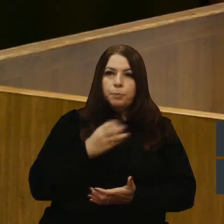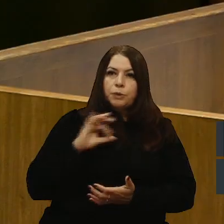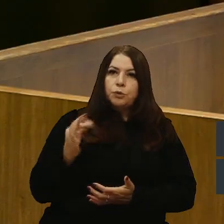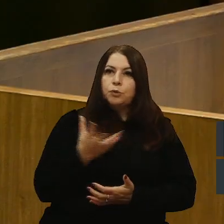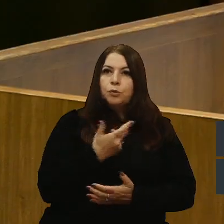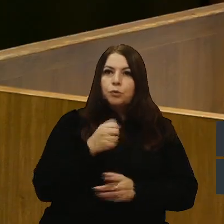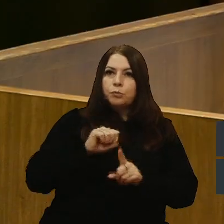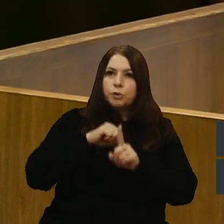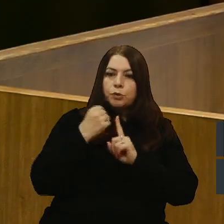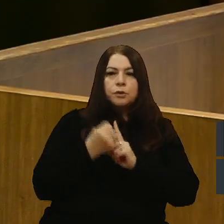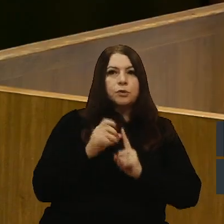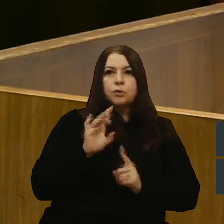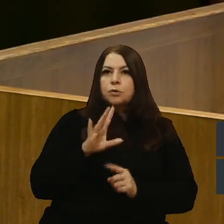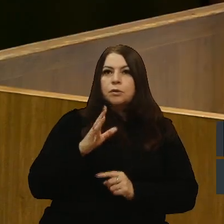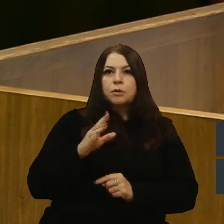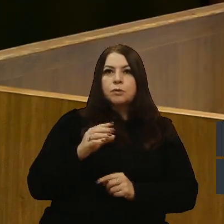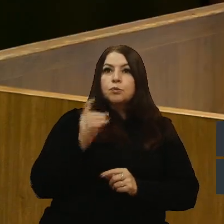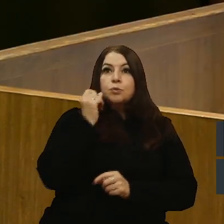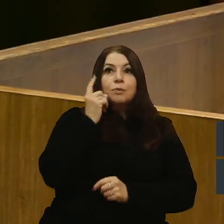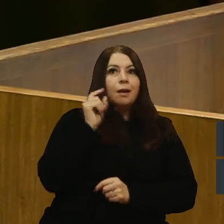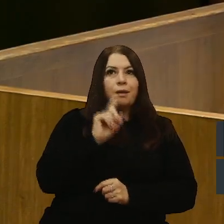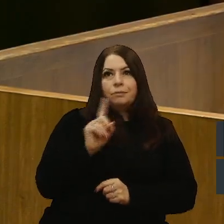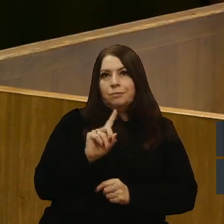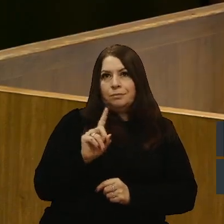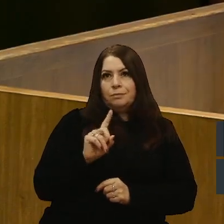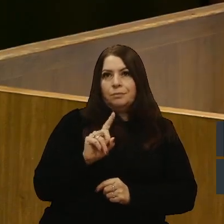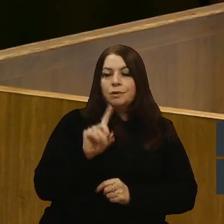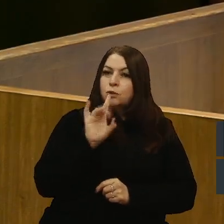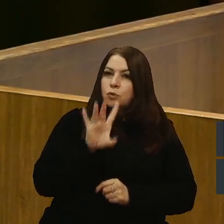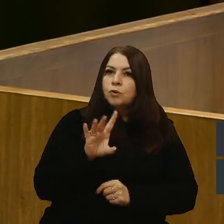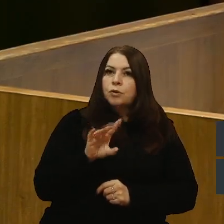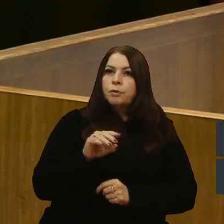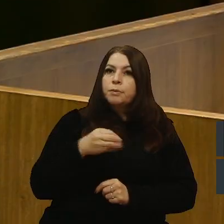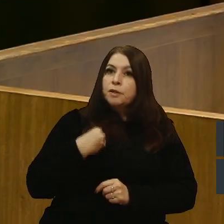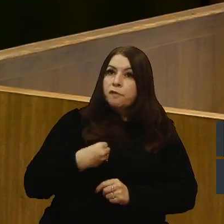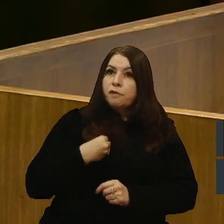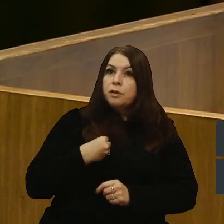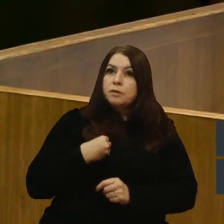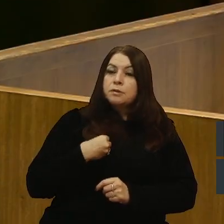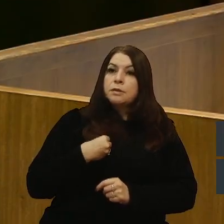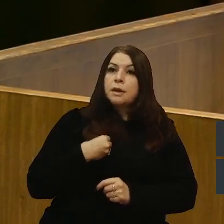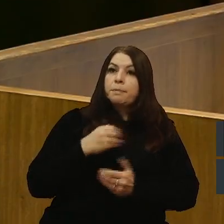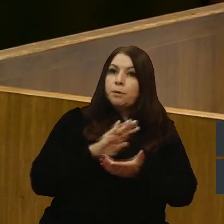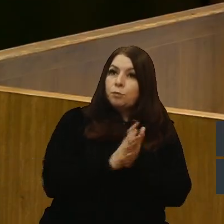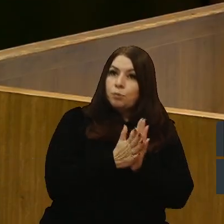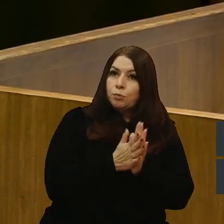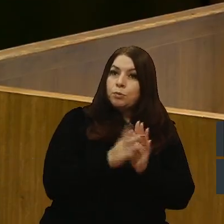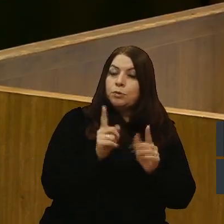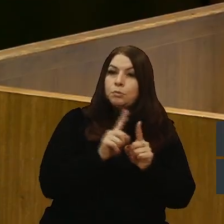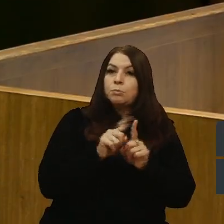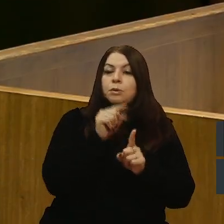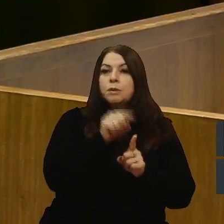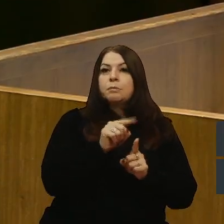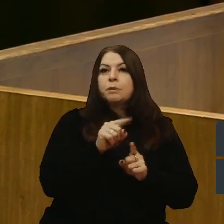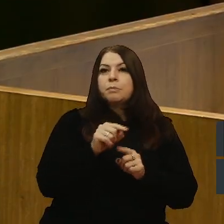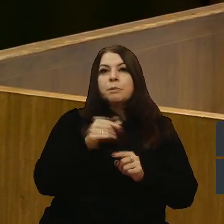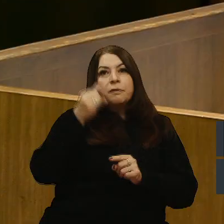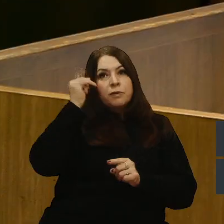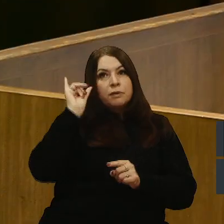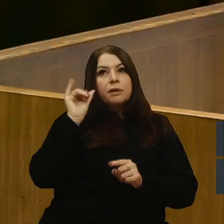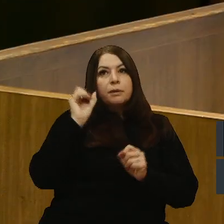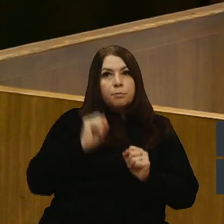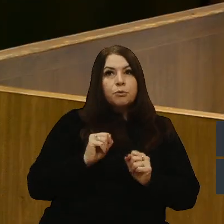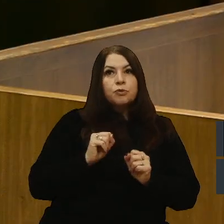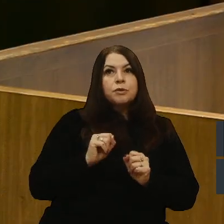uma sociedade, não só o bem dos gatos, não só pelas vidas que foram ceifadas, mas também na prevenção de outras vidas que